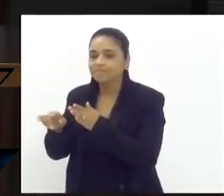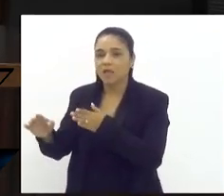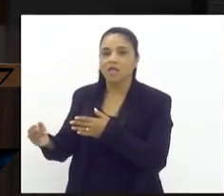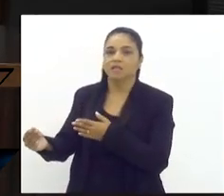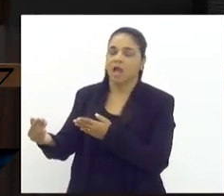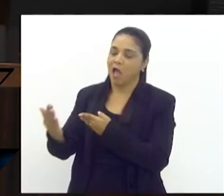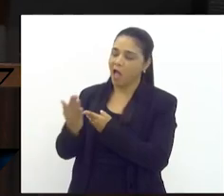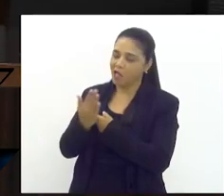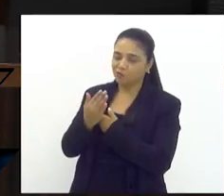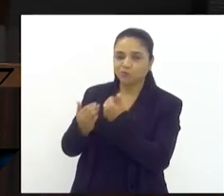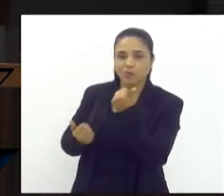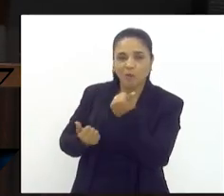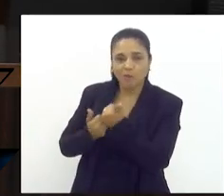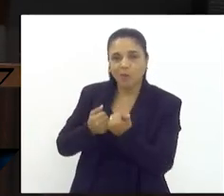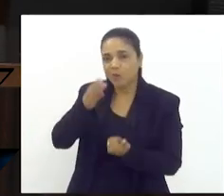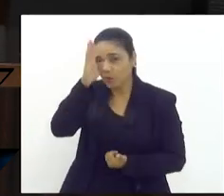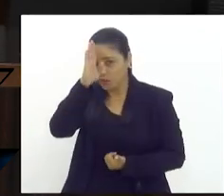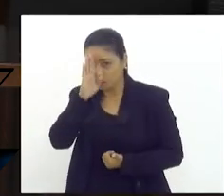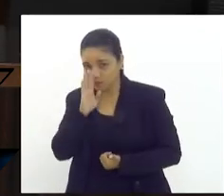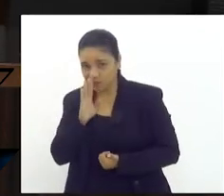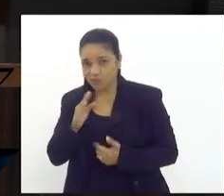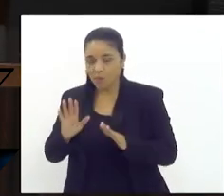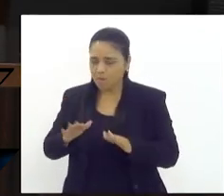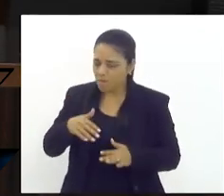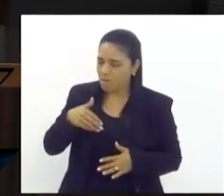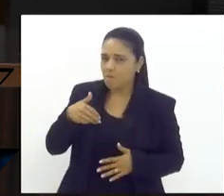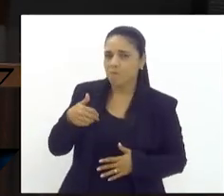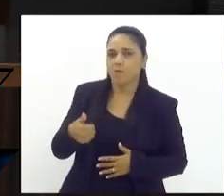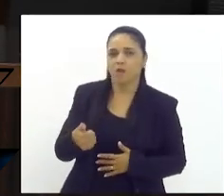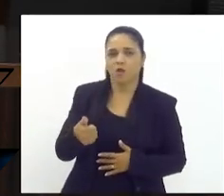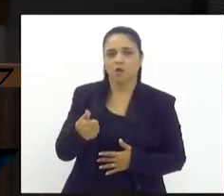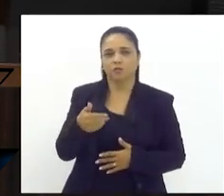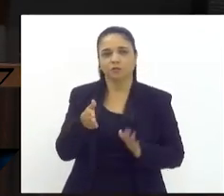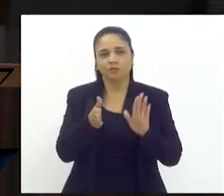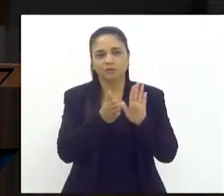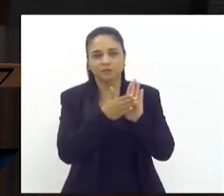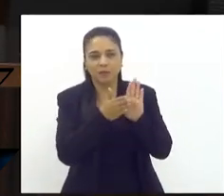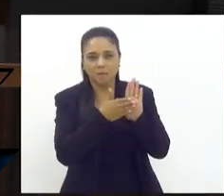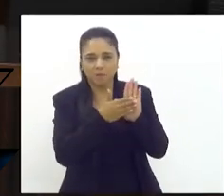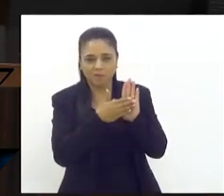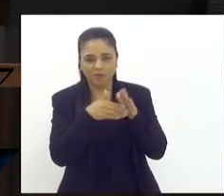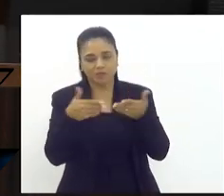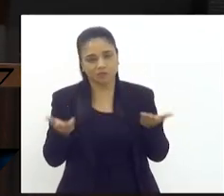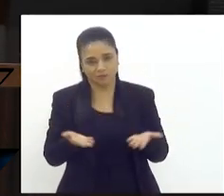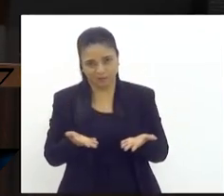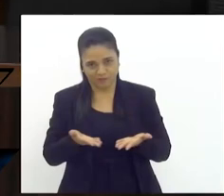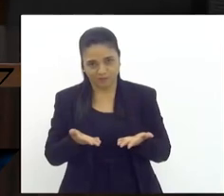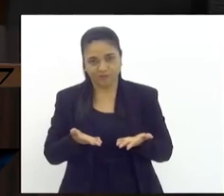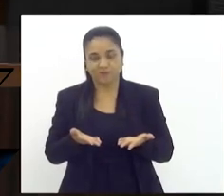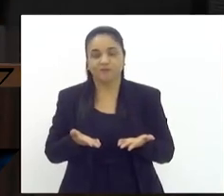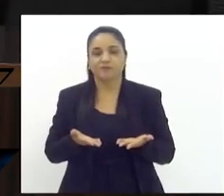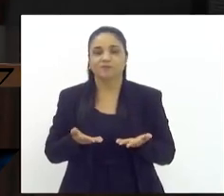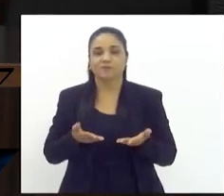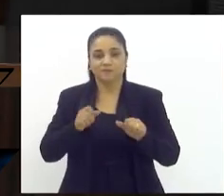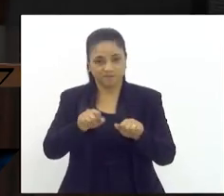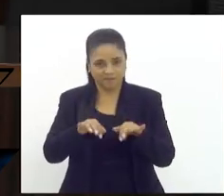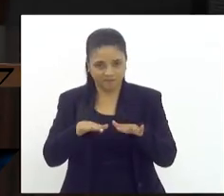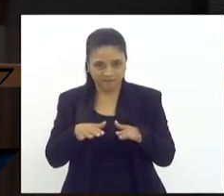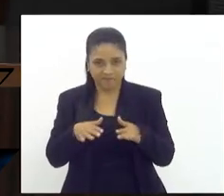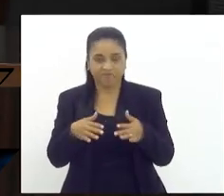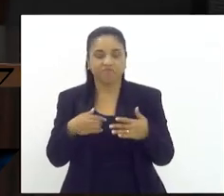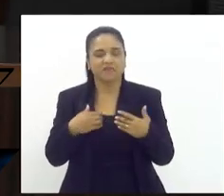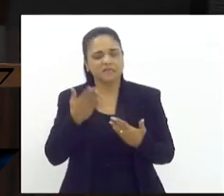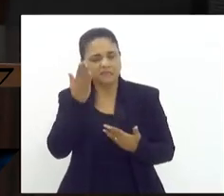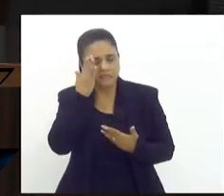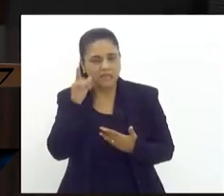ele presta essa consultoria gratuita melhorando E ajudando a gente nas propostas que nós apresentamos aqui ele sabe que da